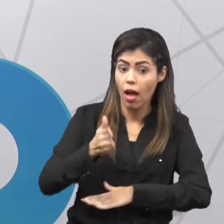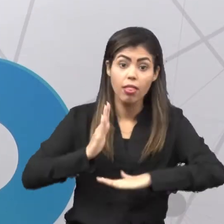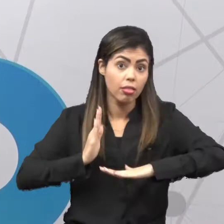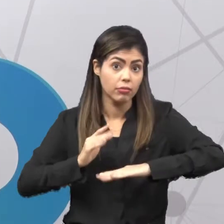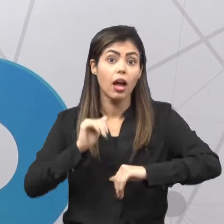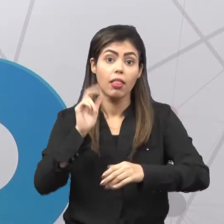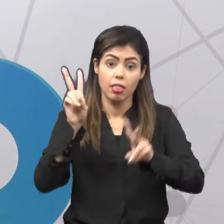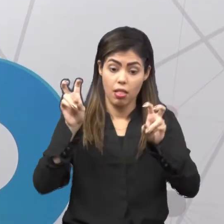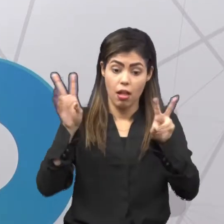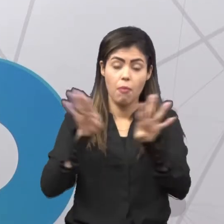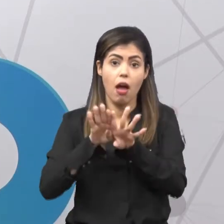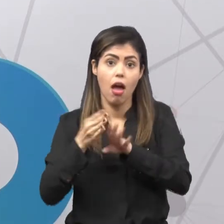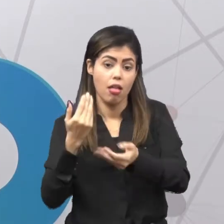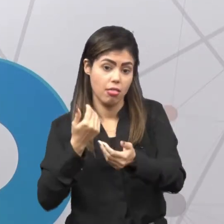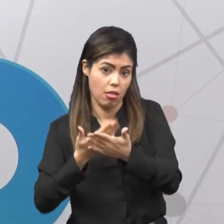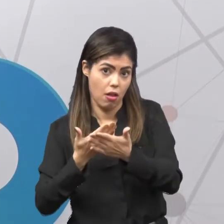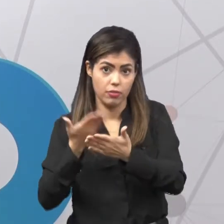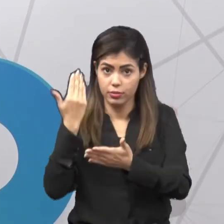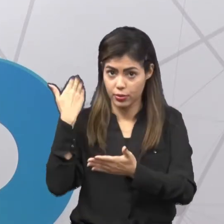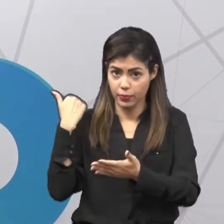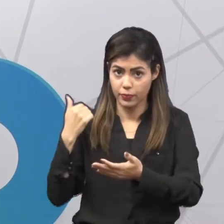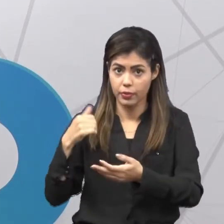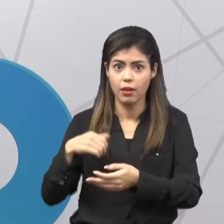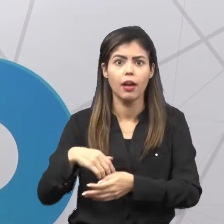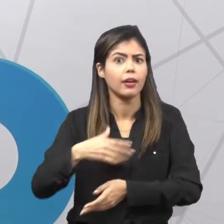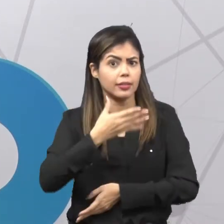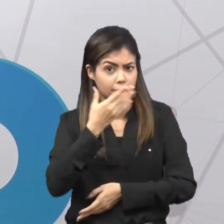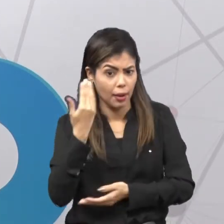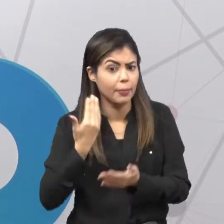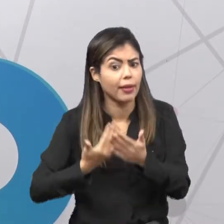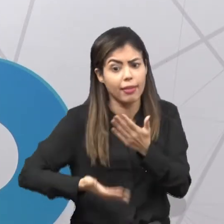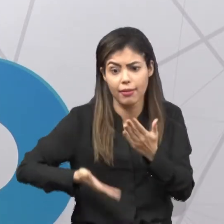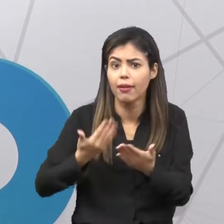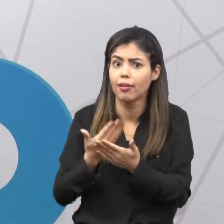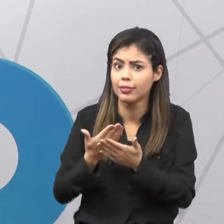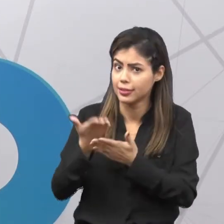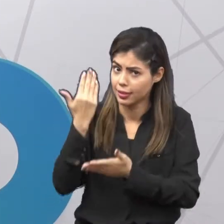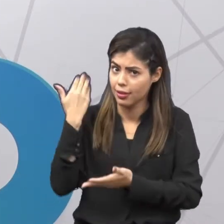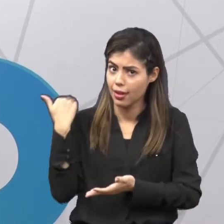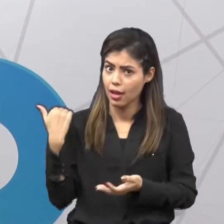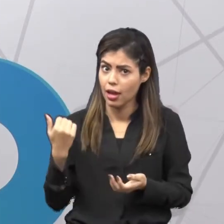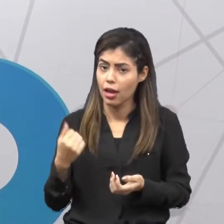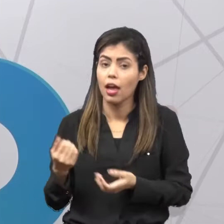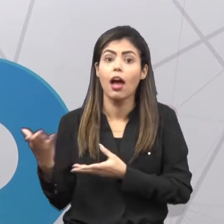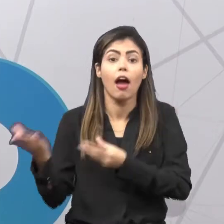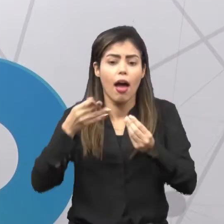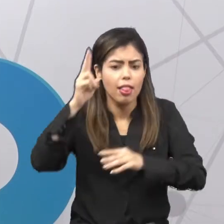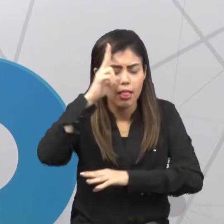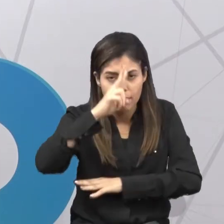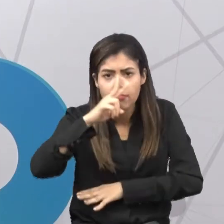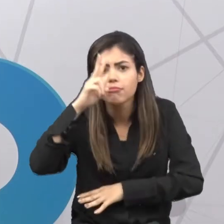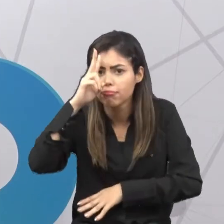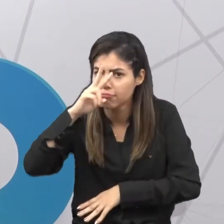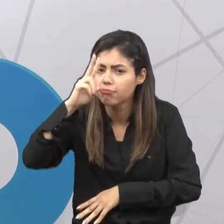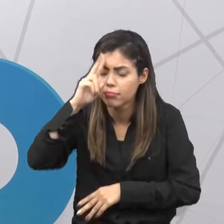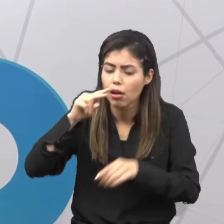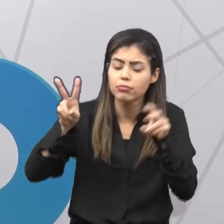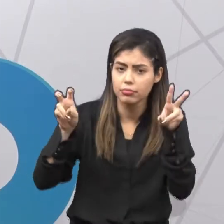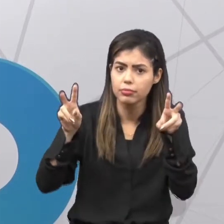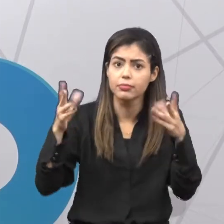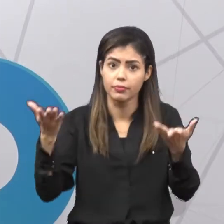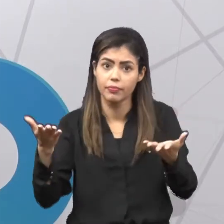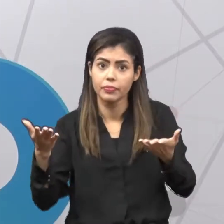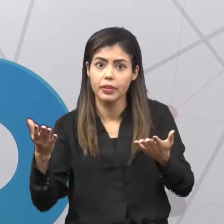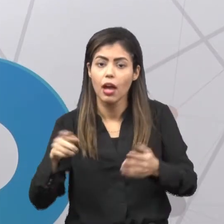que nós trabalhamos na aula anterior. Se por acaso você perdeu a aula anterior, eu quero te relembrar o conteúdo que nós